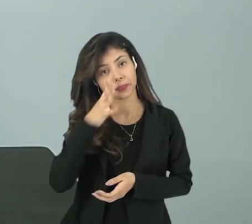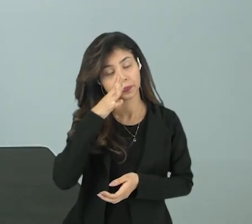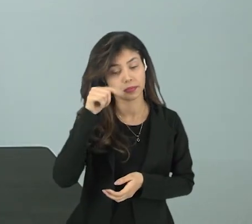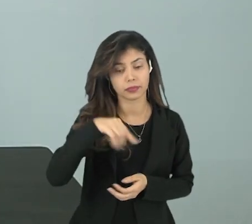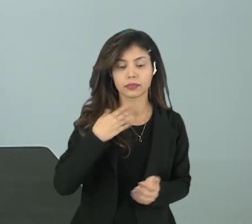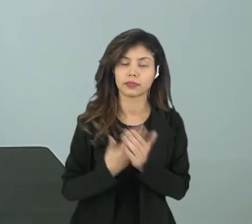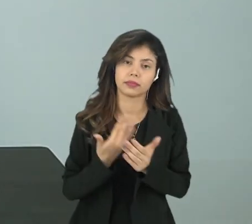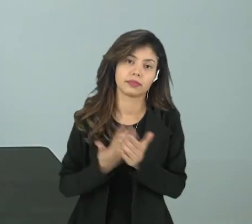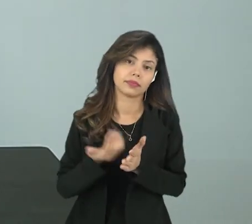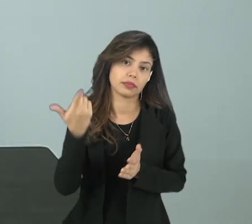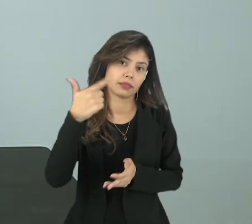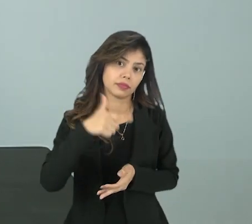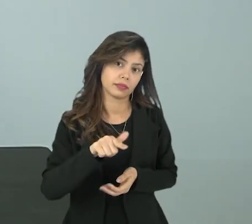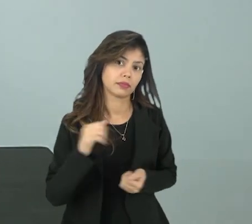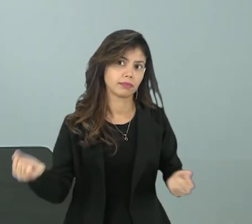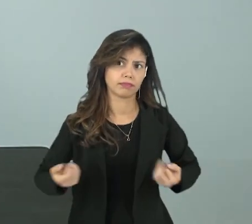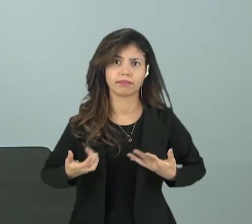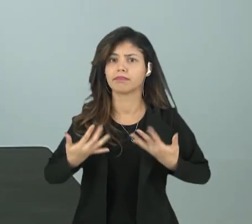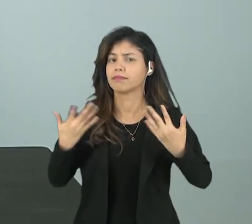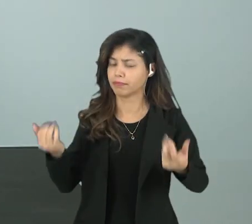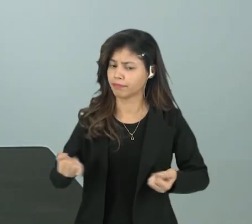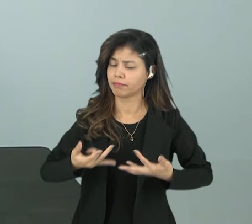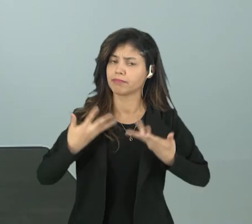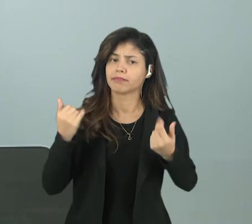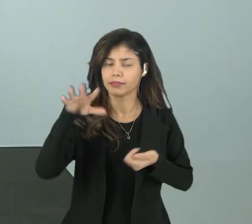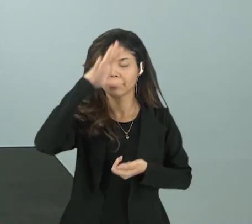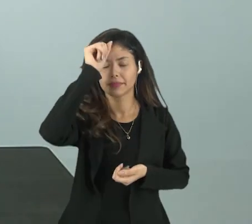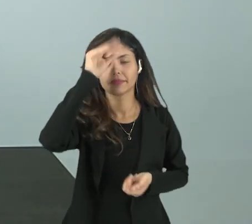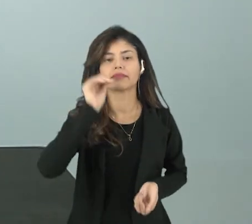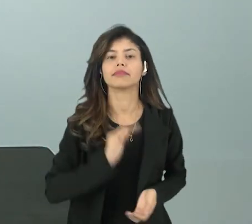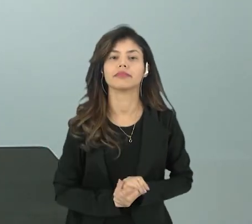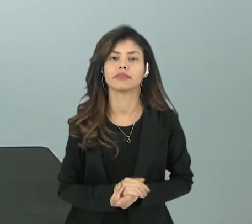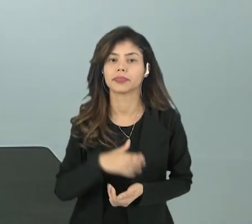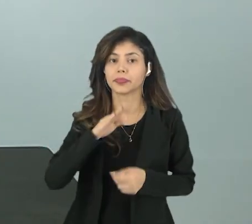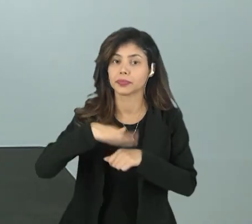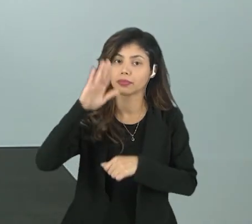essa aula novamente, sejam motivados e aprendam